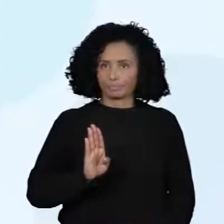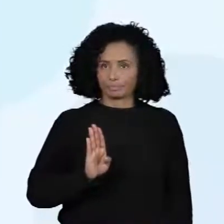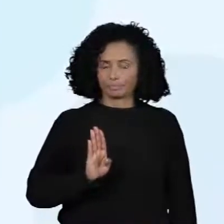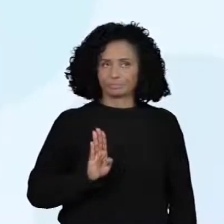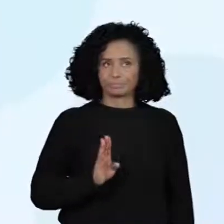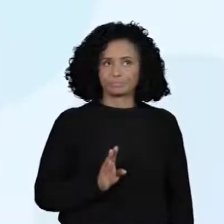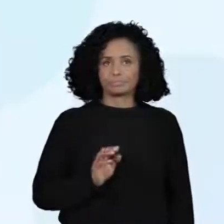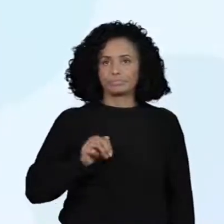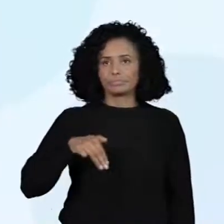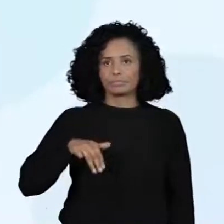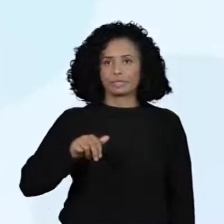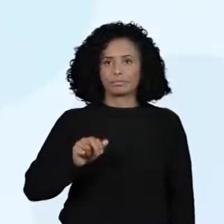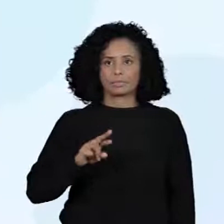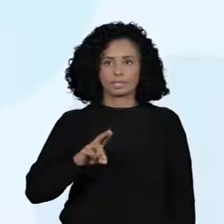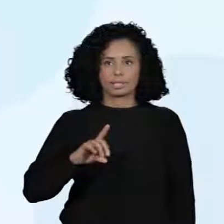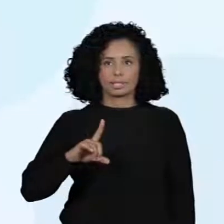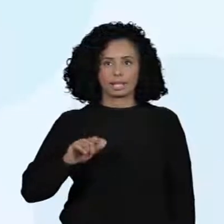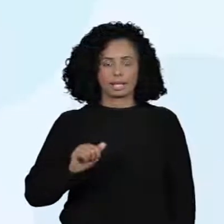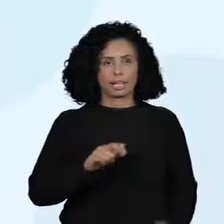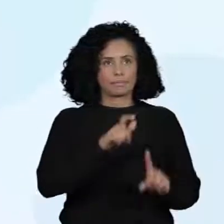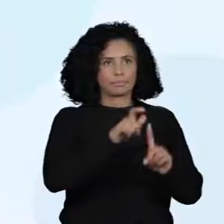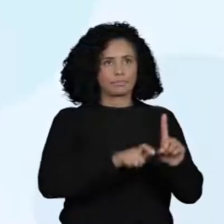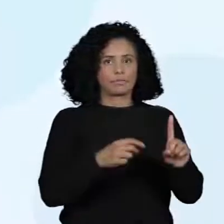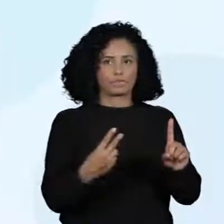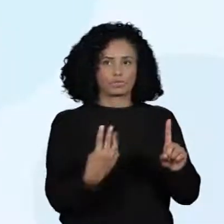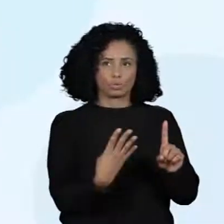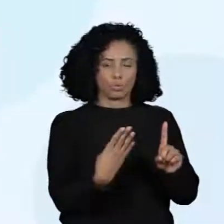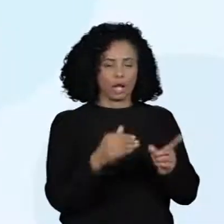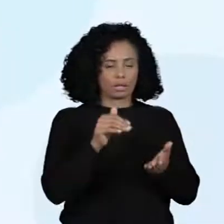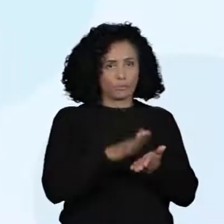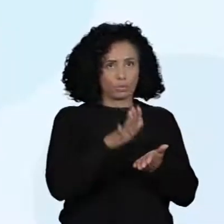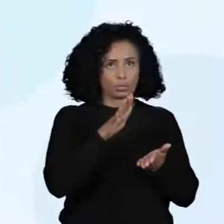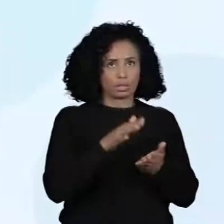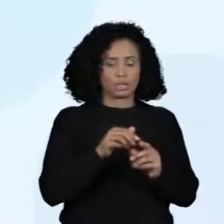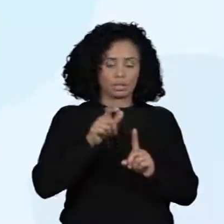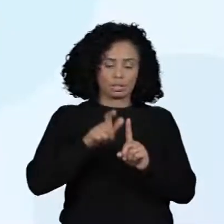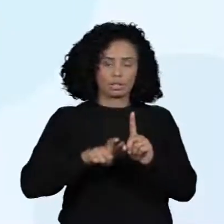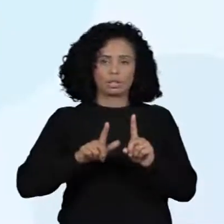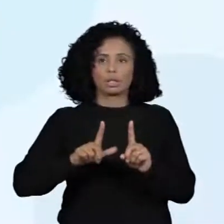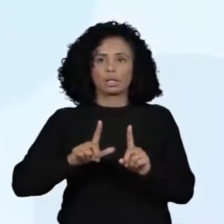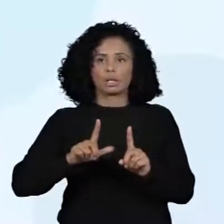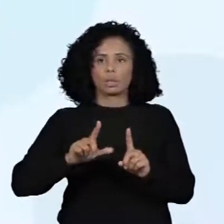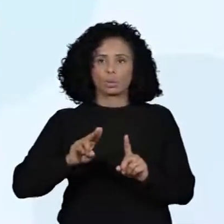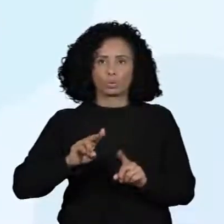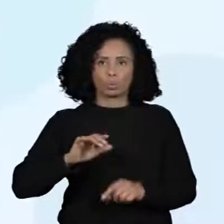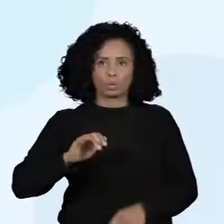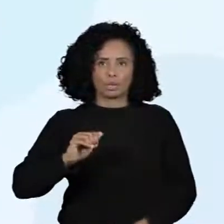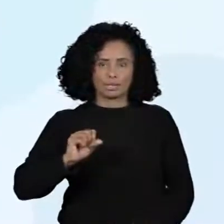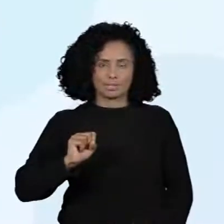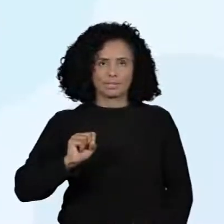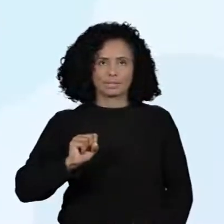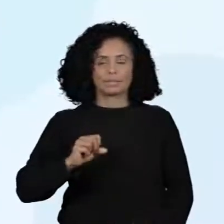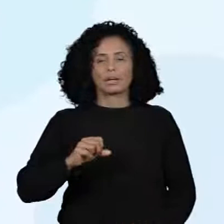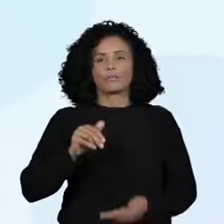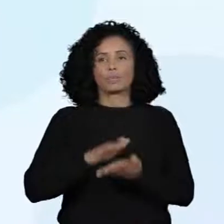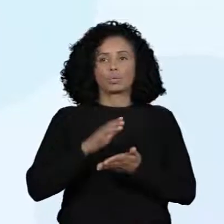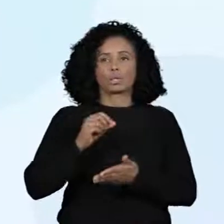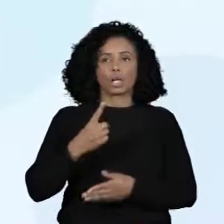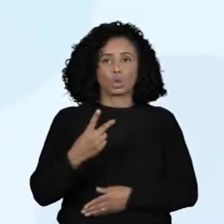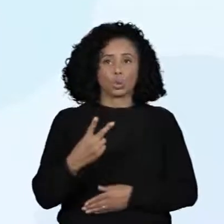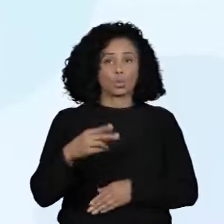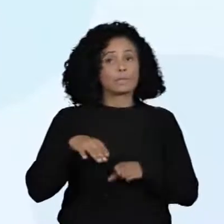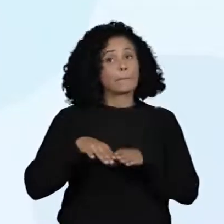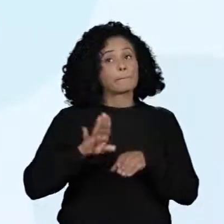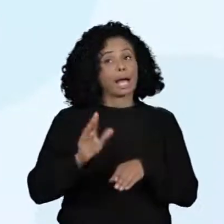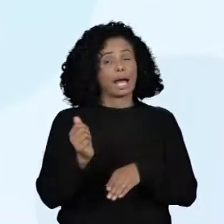24 figurinhas e Lucas tem 12 a mais que ela. Quantas figurinhas tem Lucas? Olha, então aqui